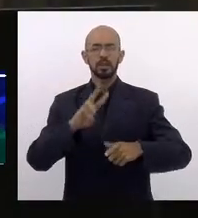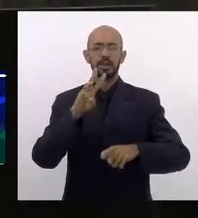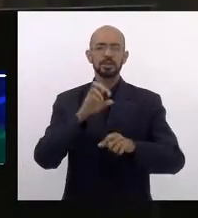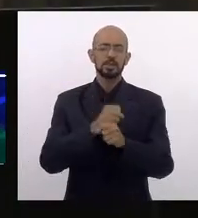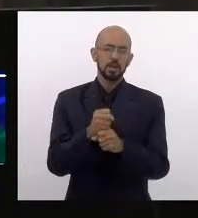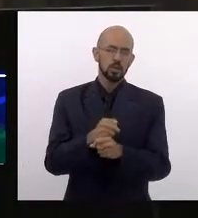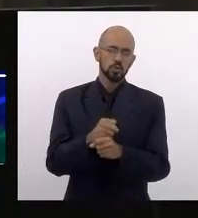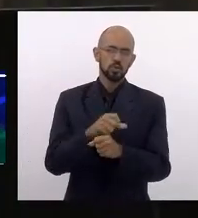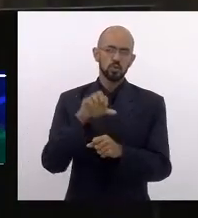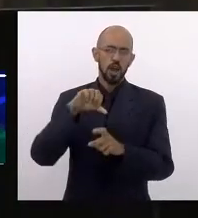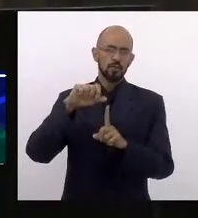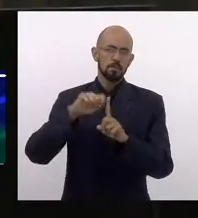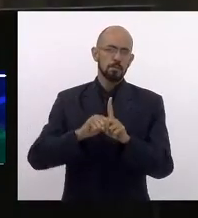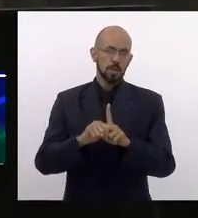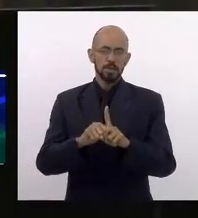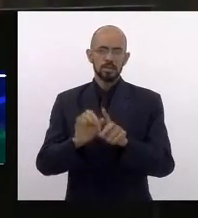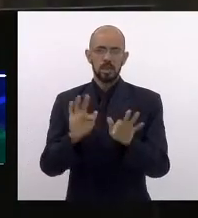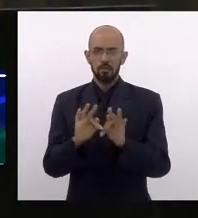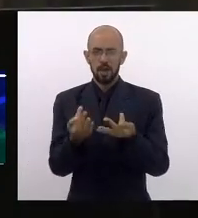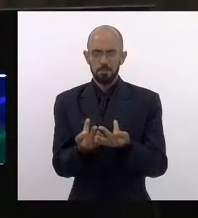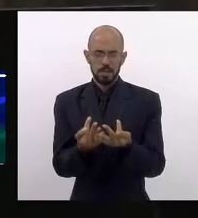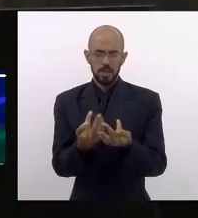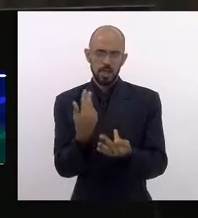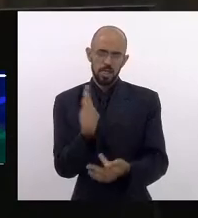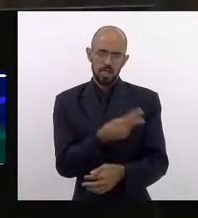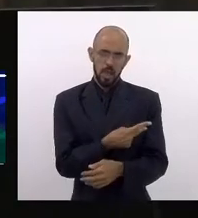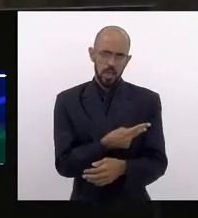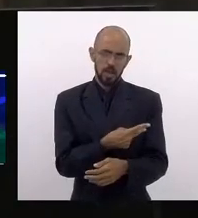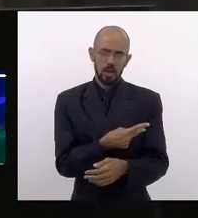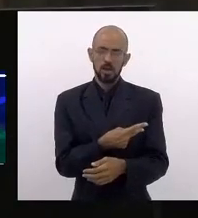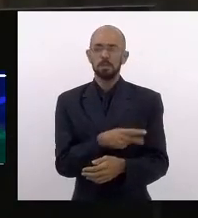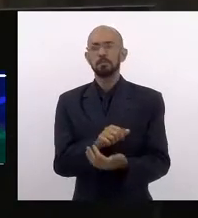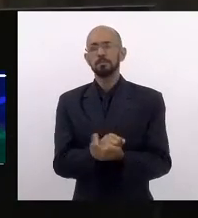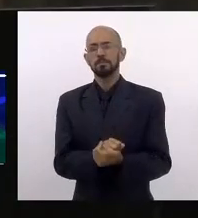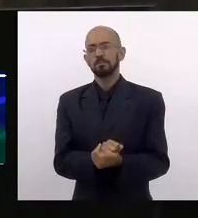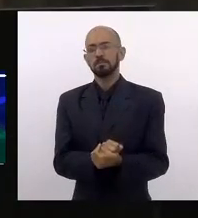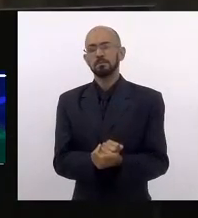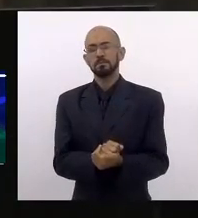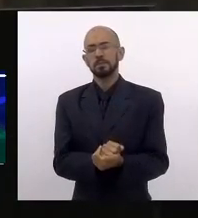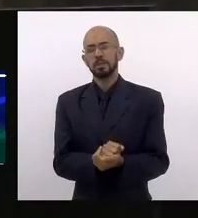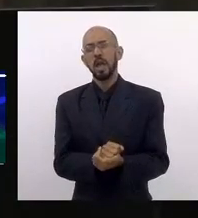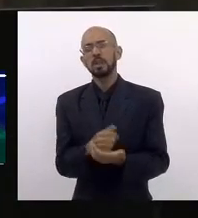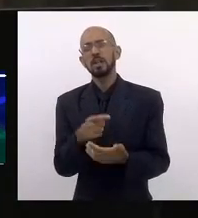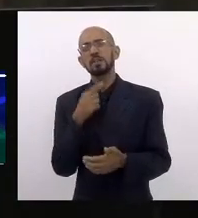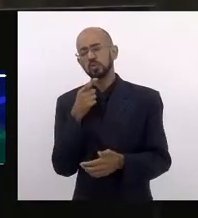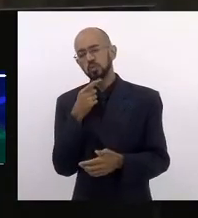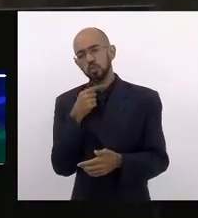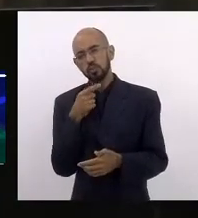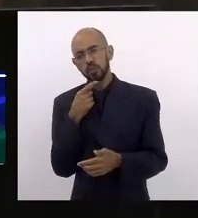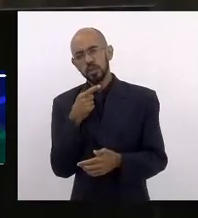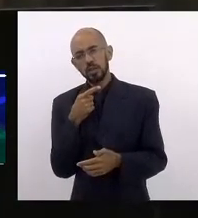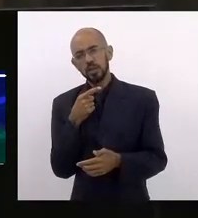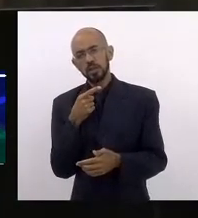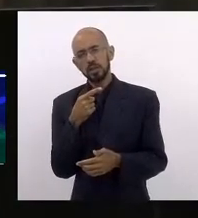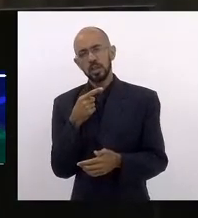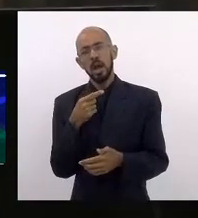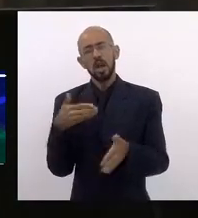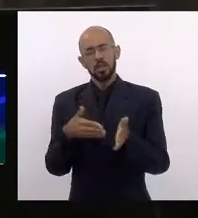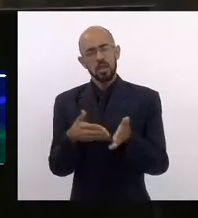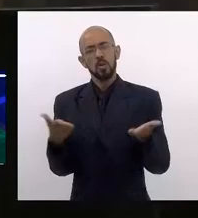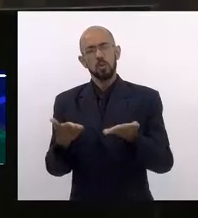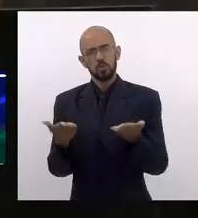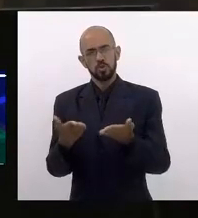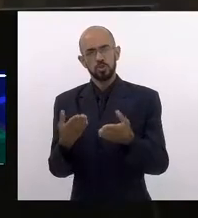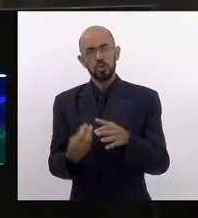3 anos e 9 meses que a família de Marielle está, traz essa pergunta e construiu, a partir do